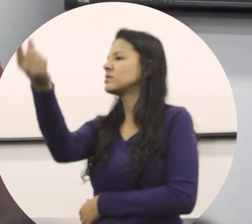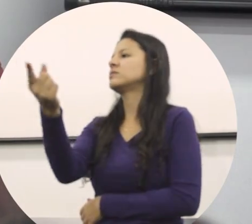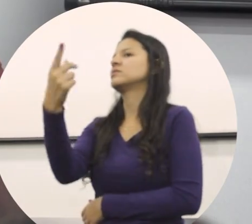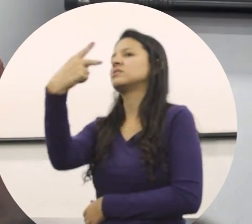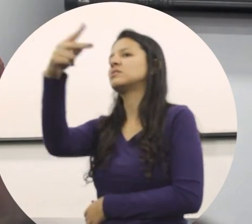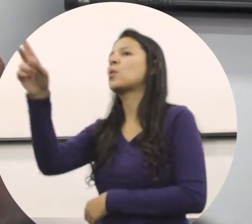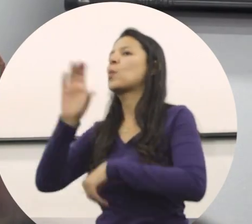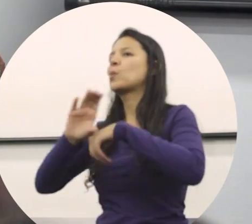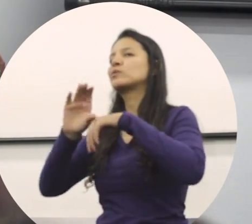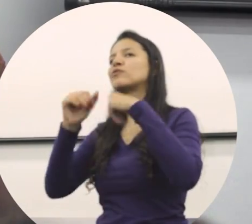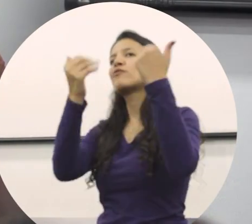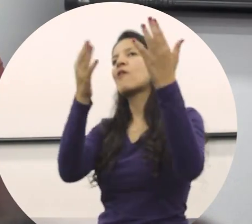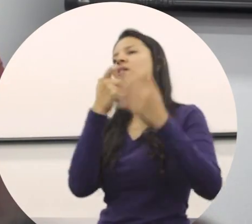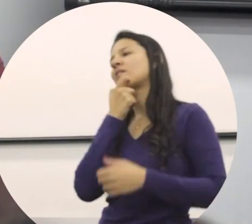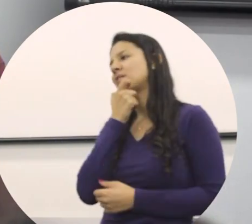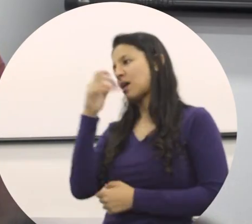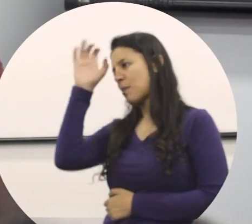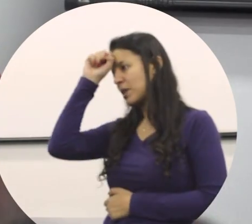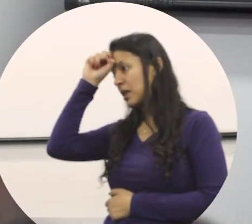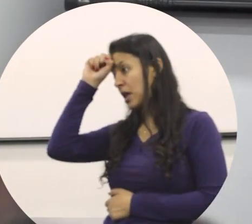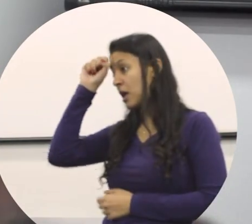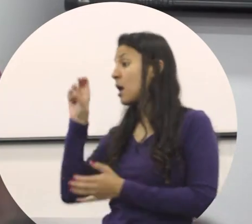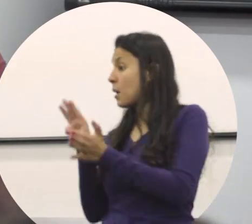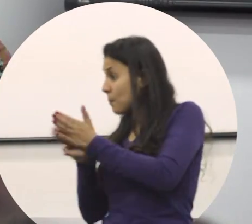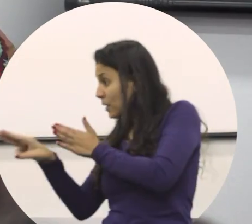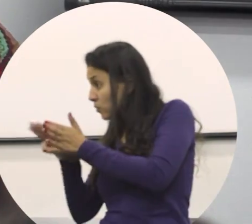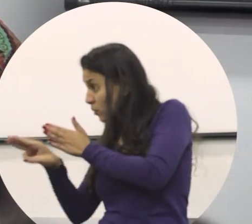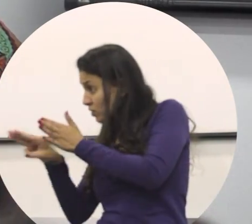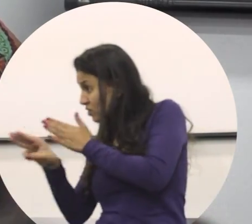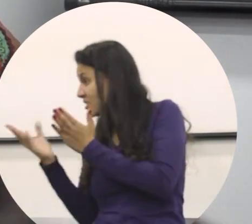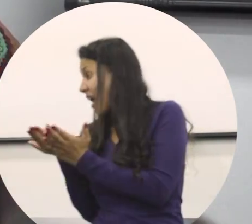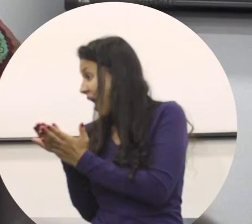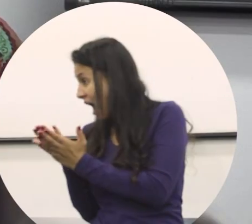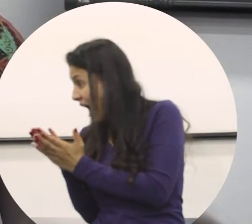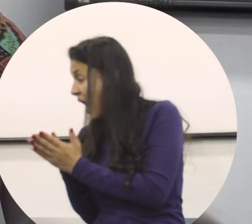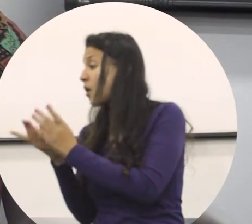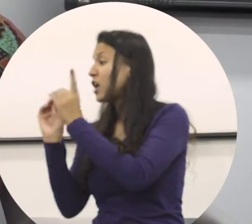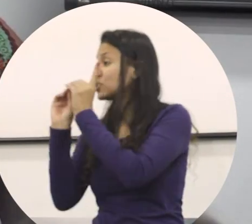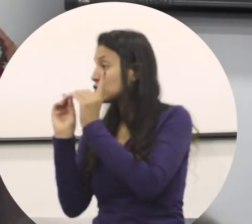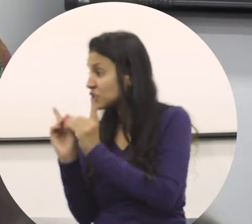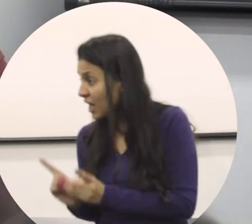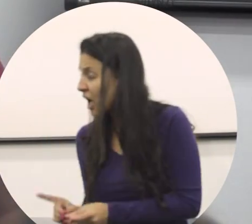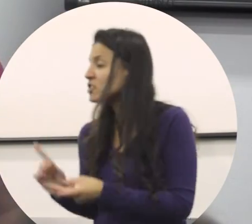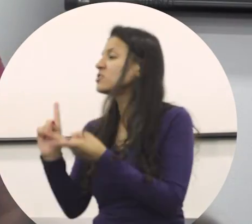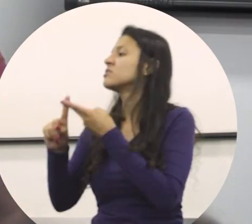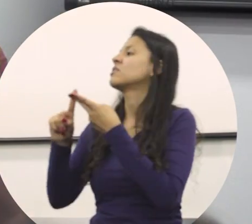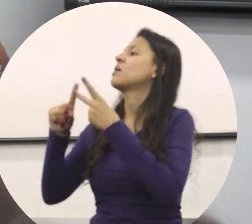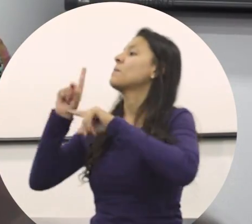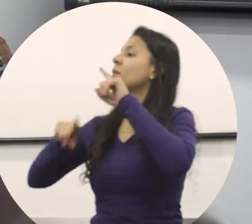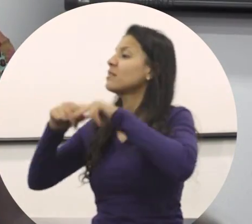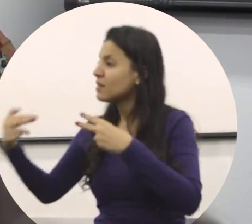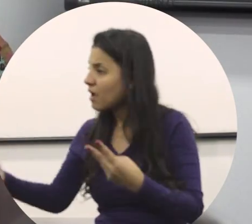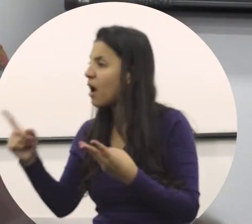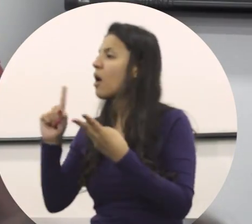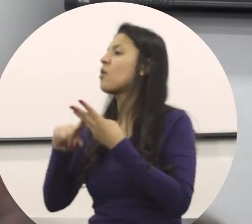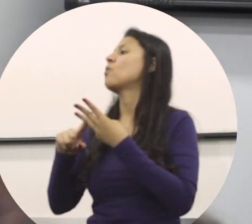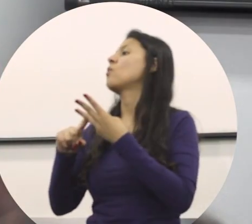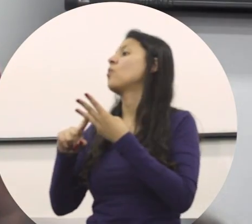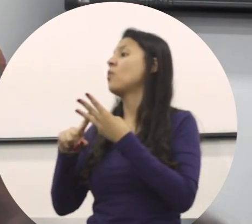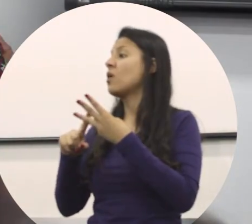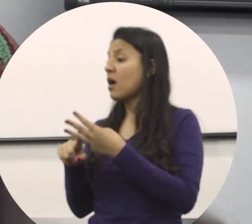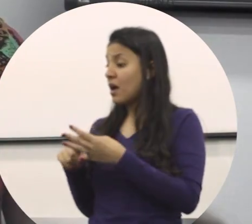que vocês fizeram. A aula, a metodologia, a didática, o material, a